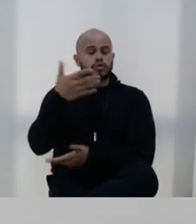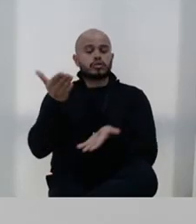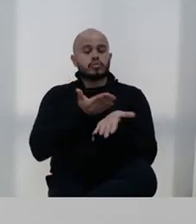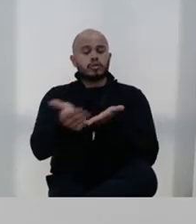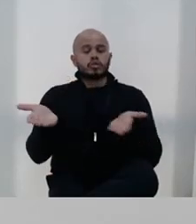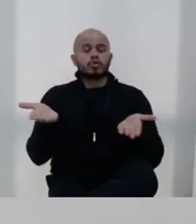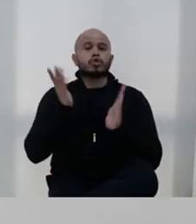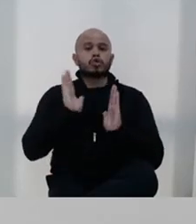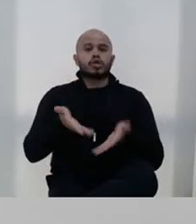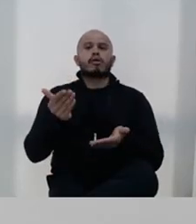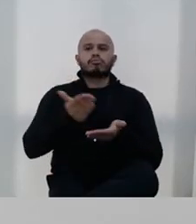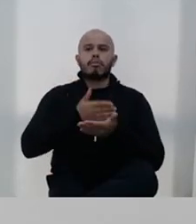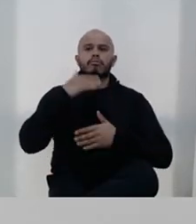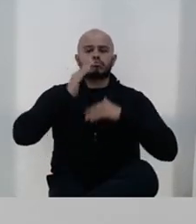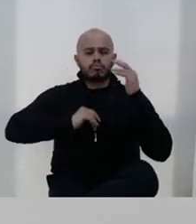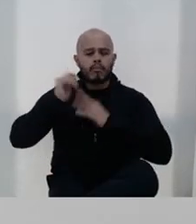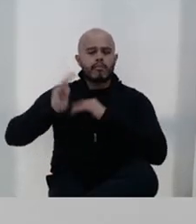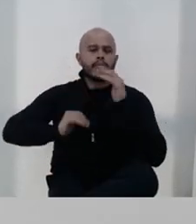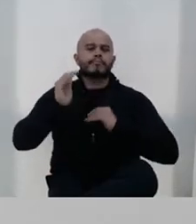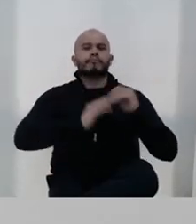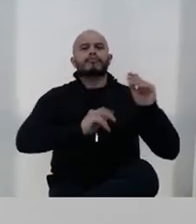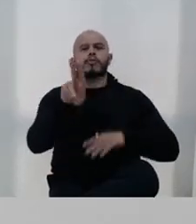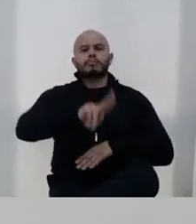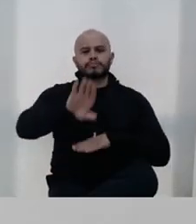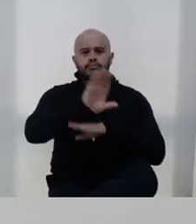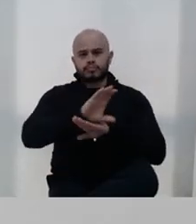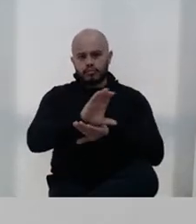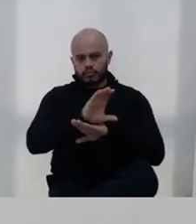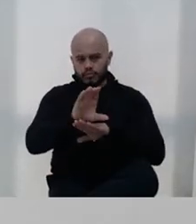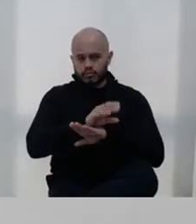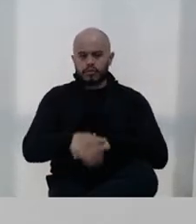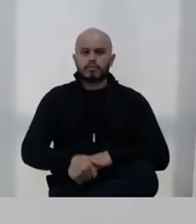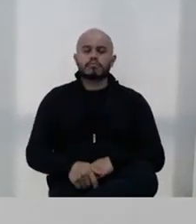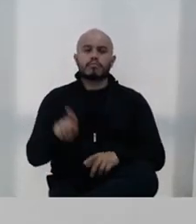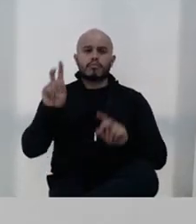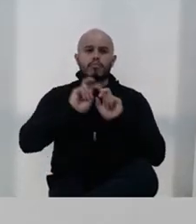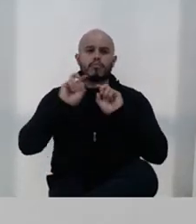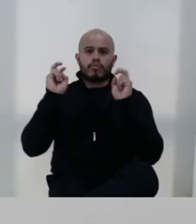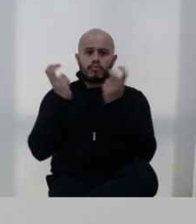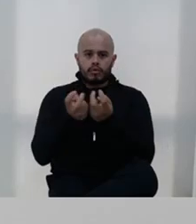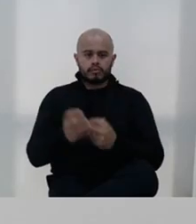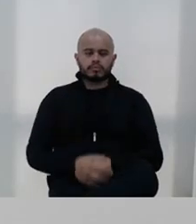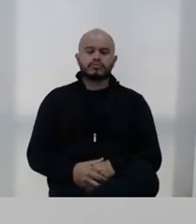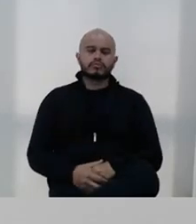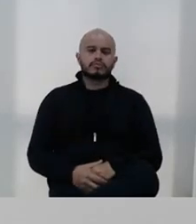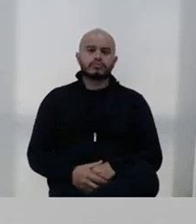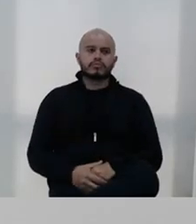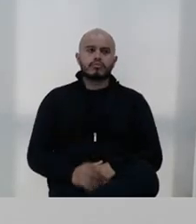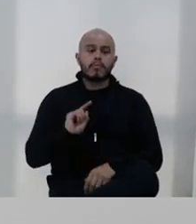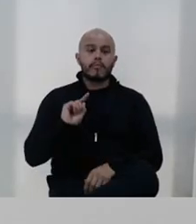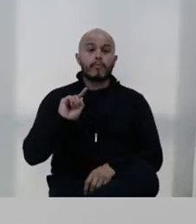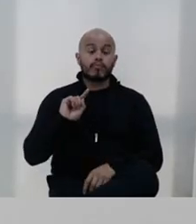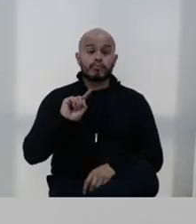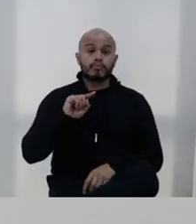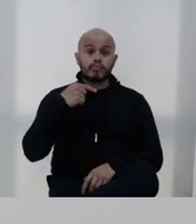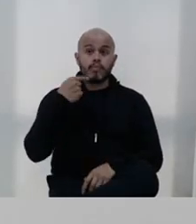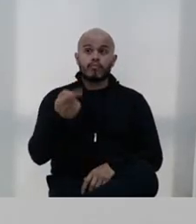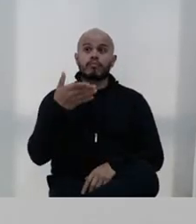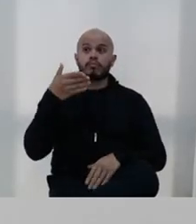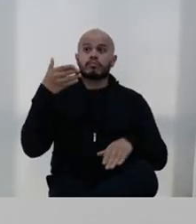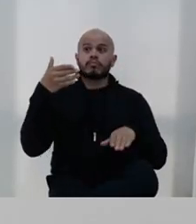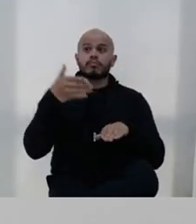suas atividades através do curso de formação na Câmara Municipal. Na sequência, eu participei,